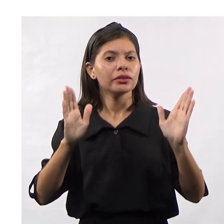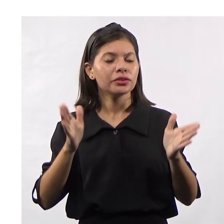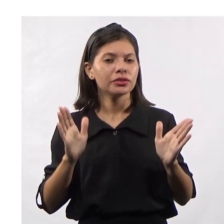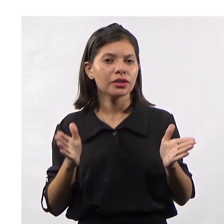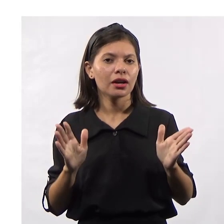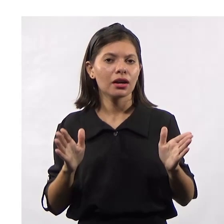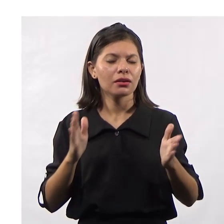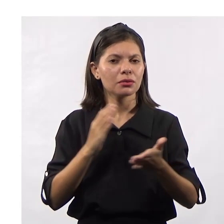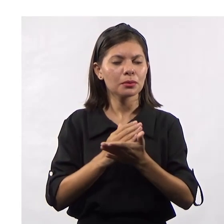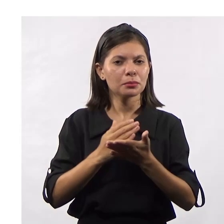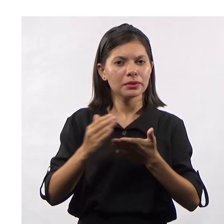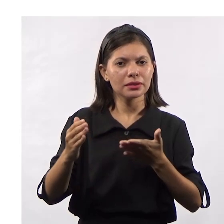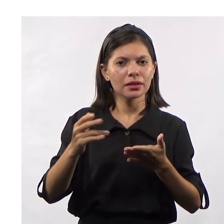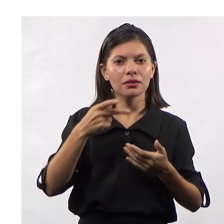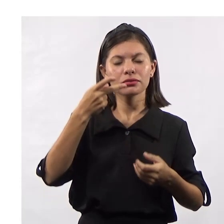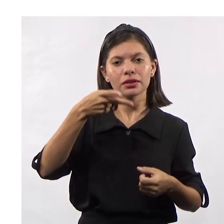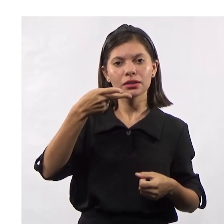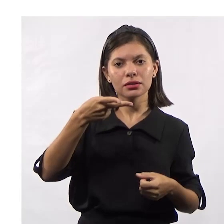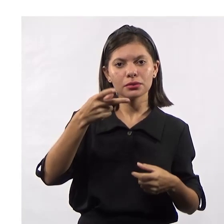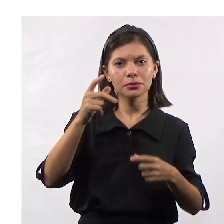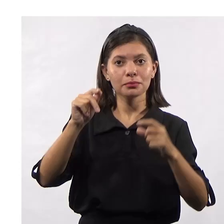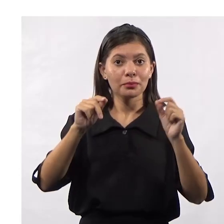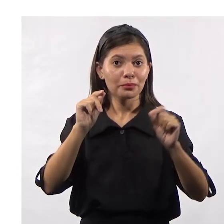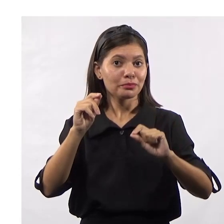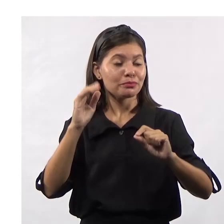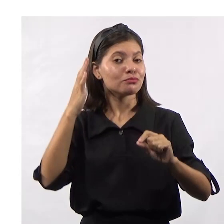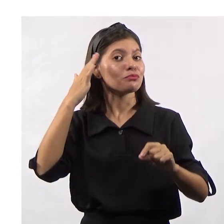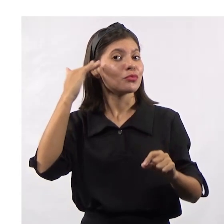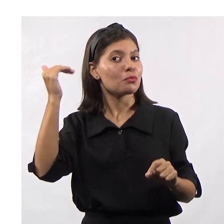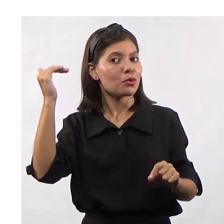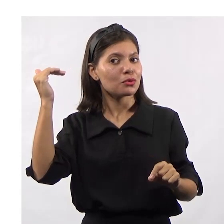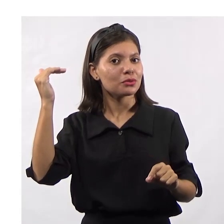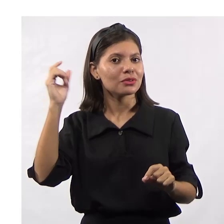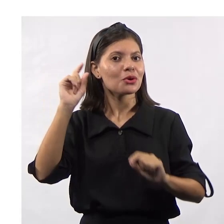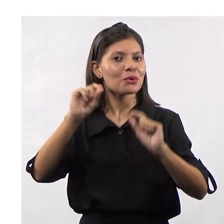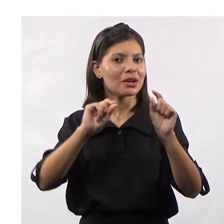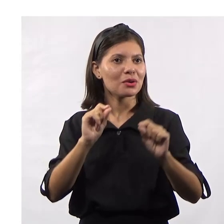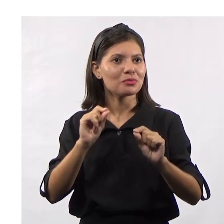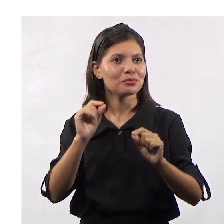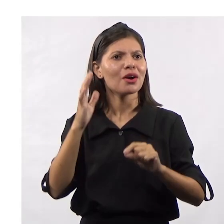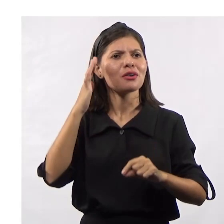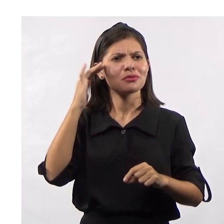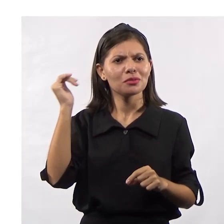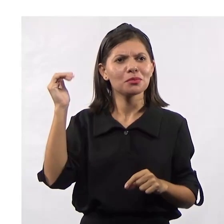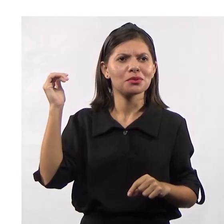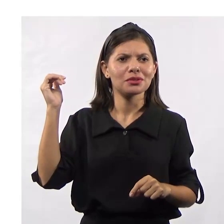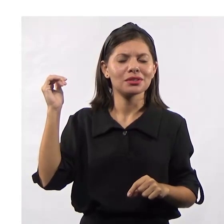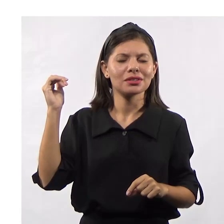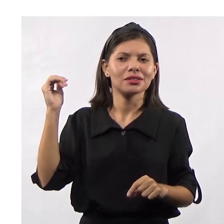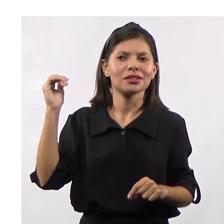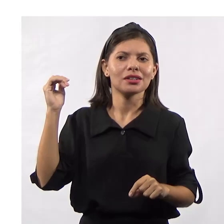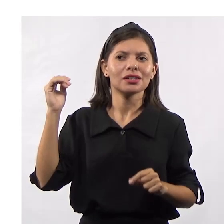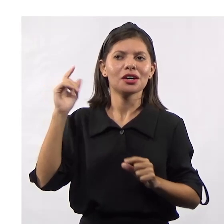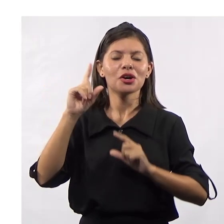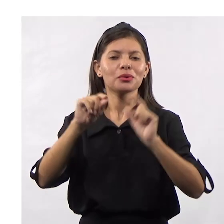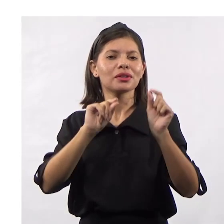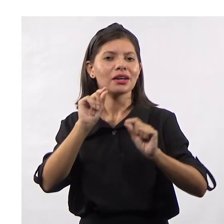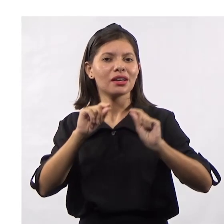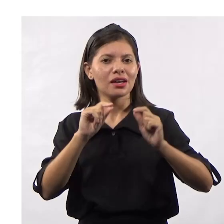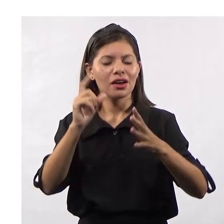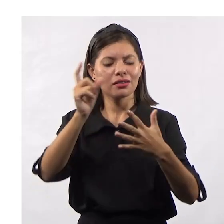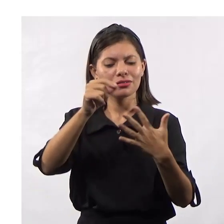vai começar falando das famosas, que eu acho que são famosas mesmo, né?